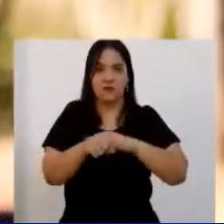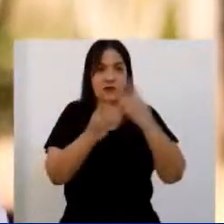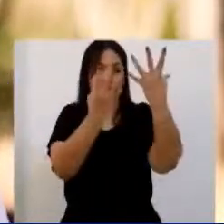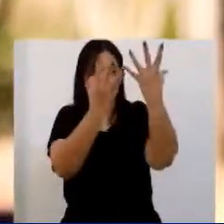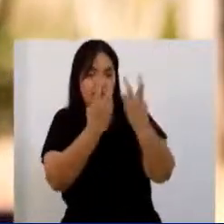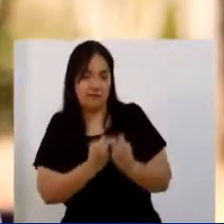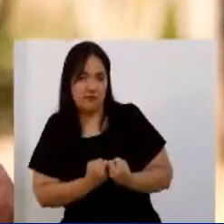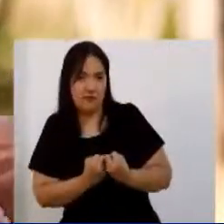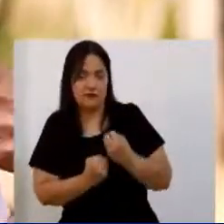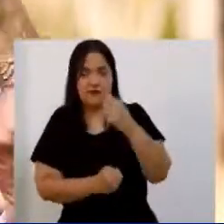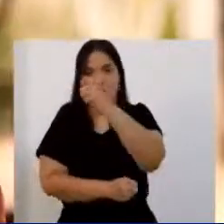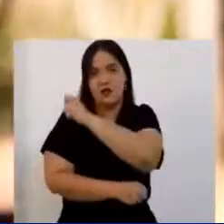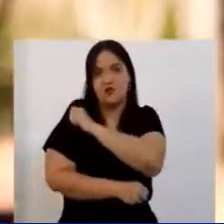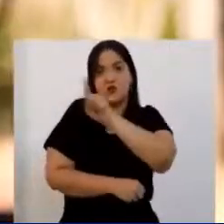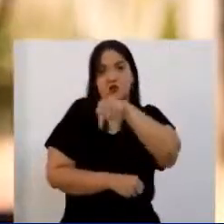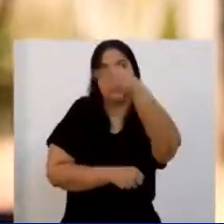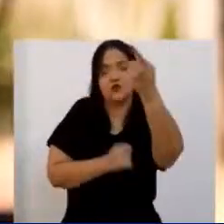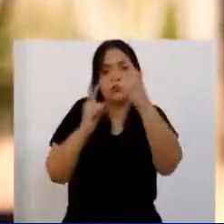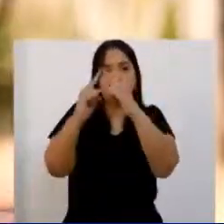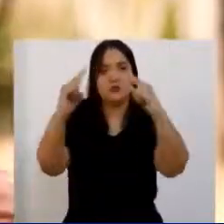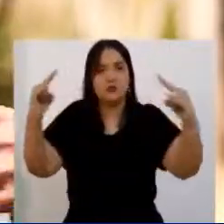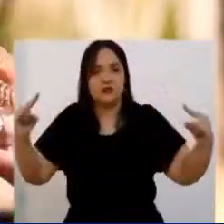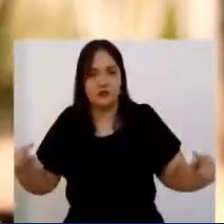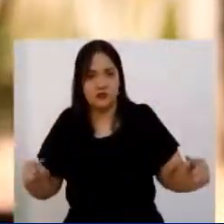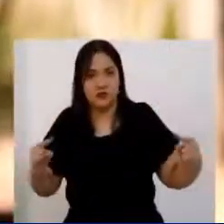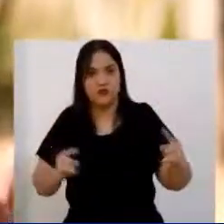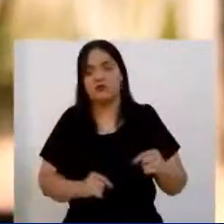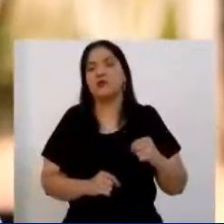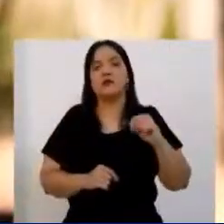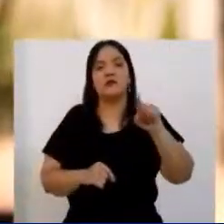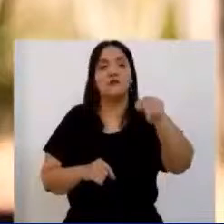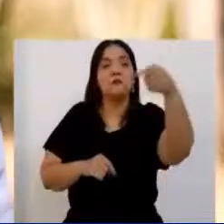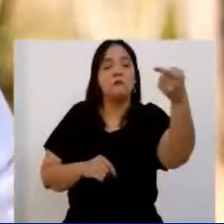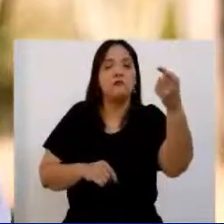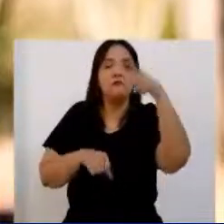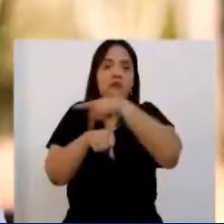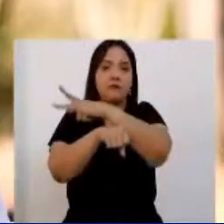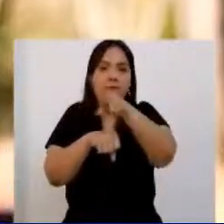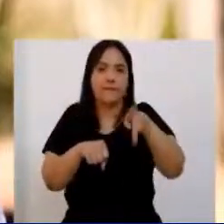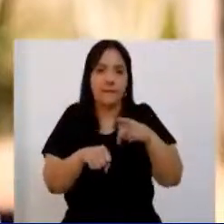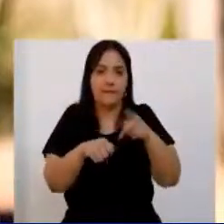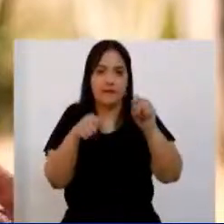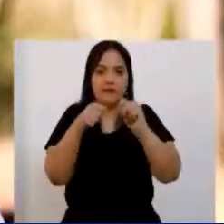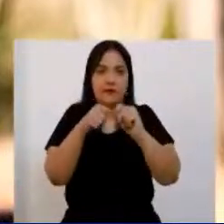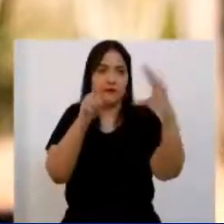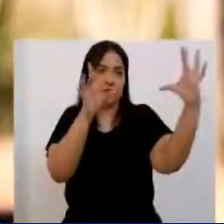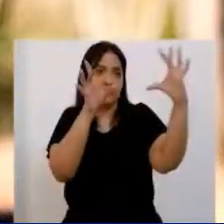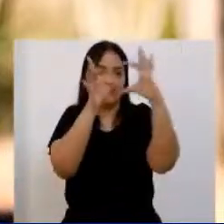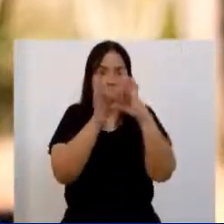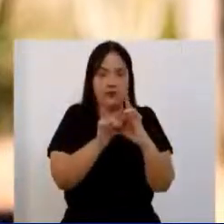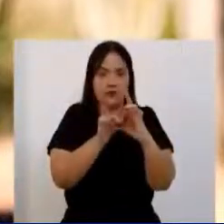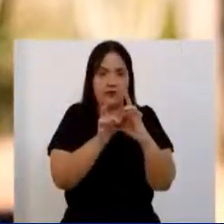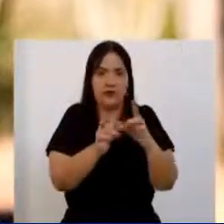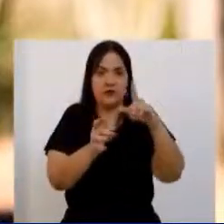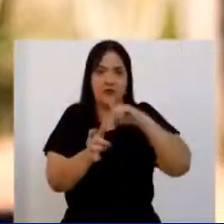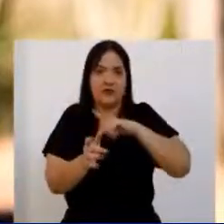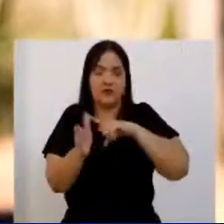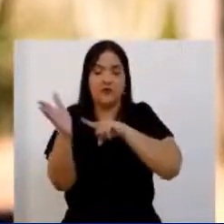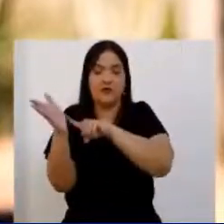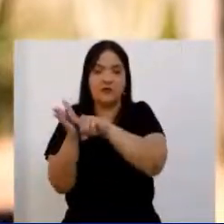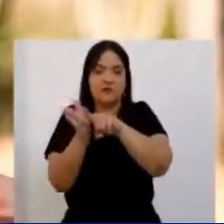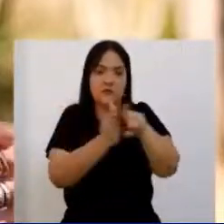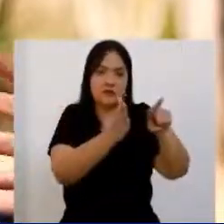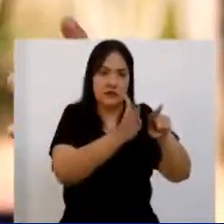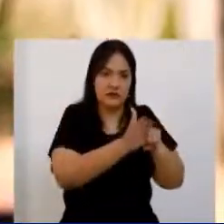momento em que nós também recebemos estudantes de outras universidades, até mesmo de outro país, em função desses convênios que